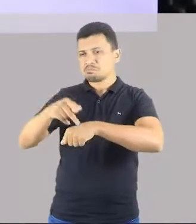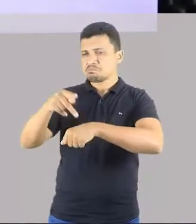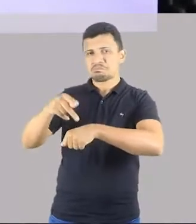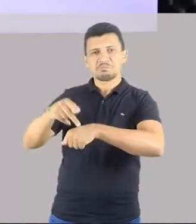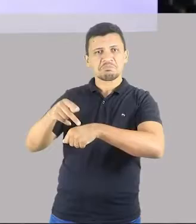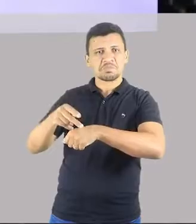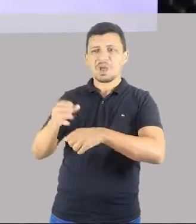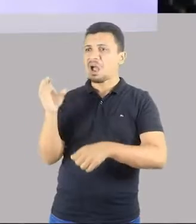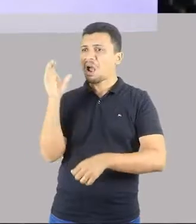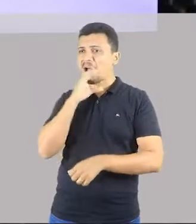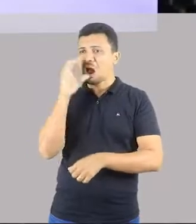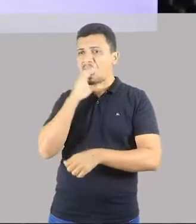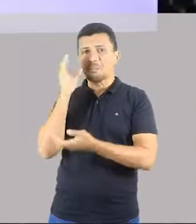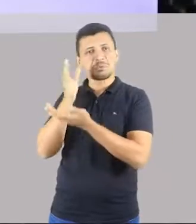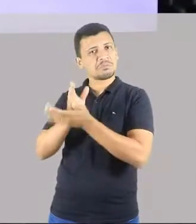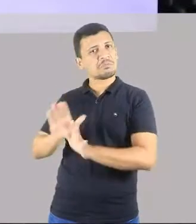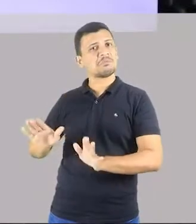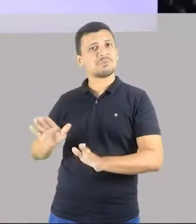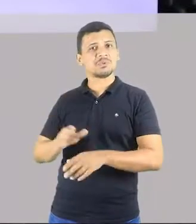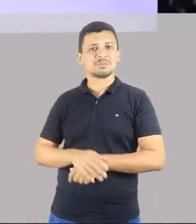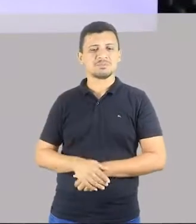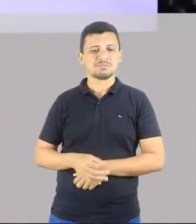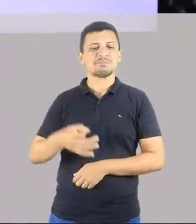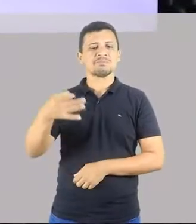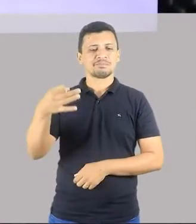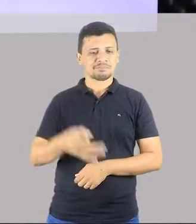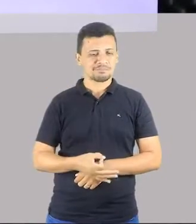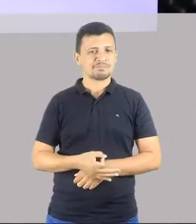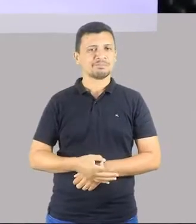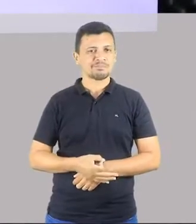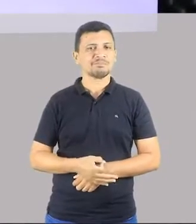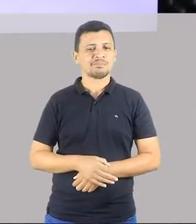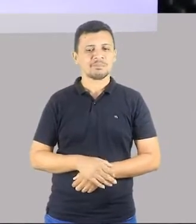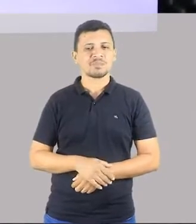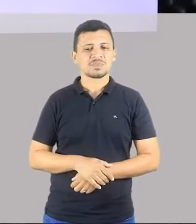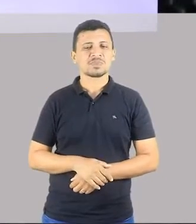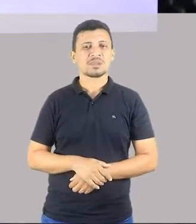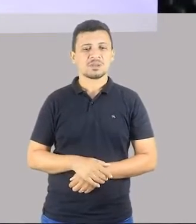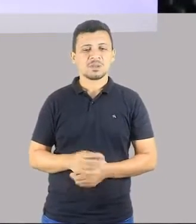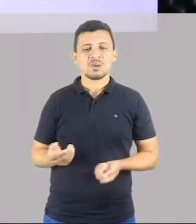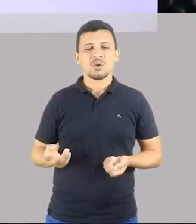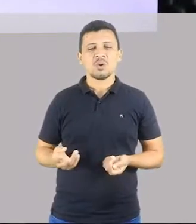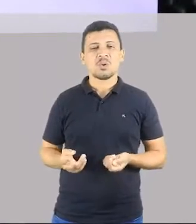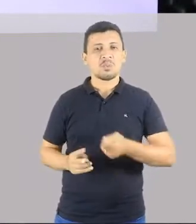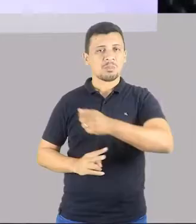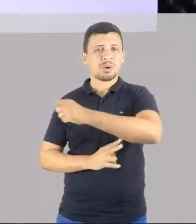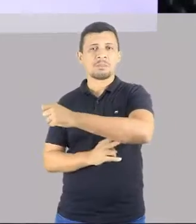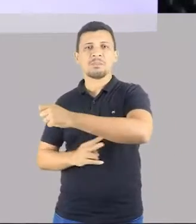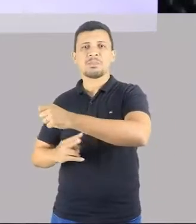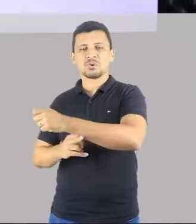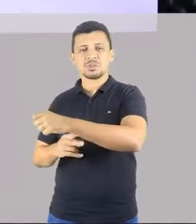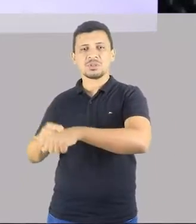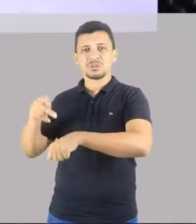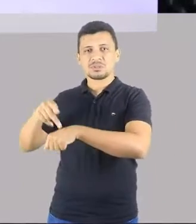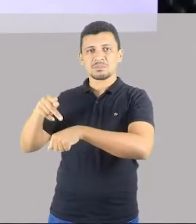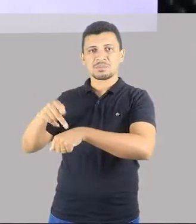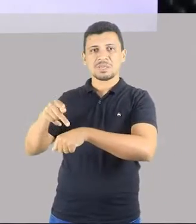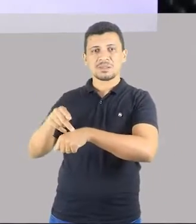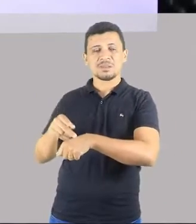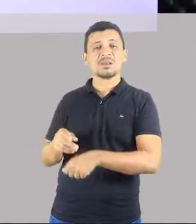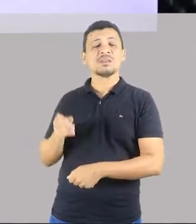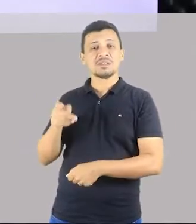ficou pronta. Está correto essa aqui, porque seria assim, ó, uma ponte de pedra e ela ficou